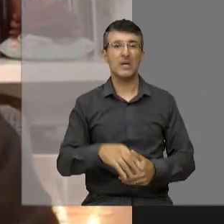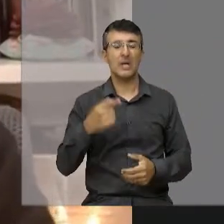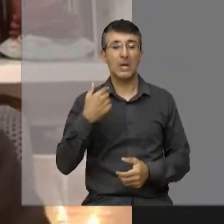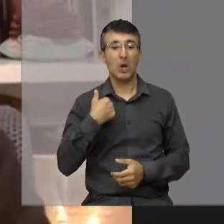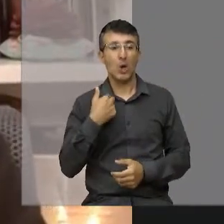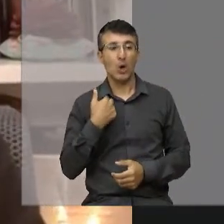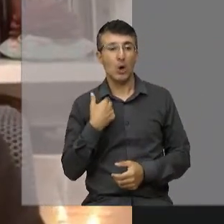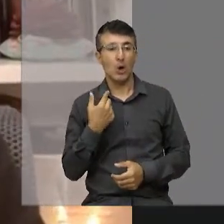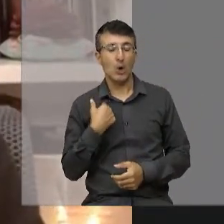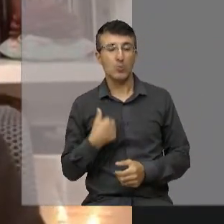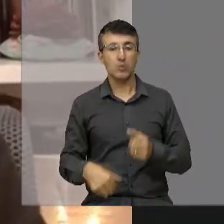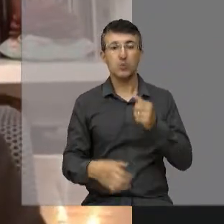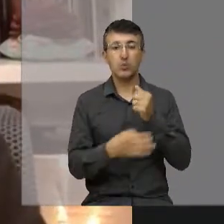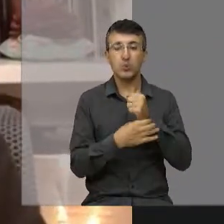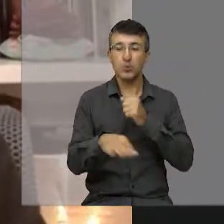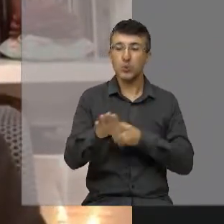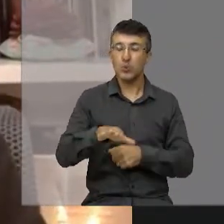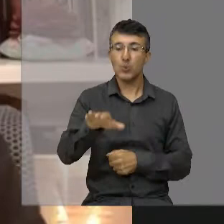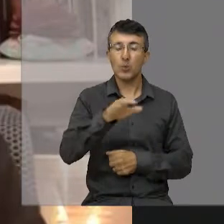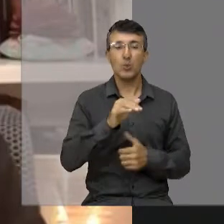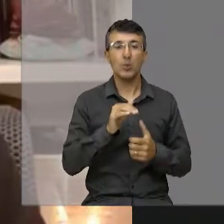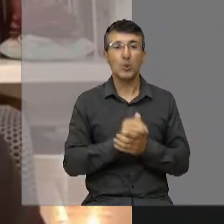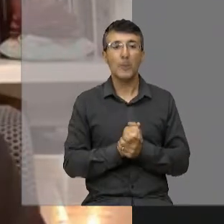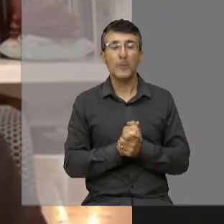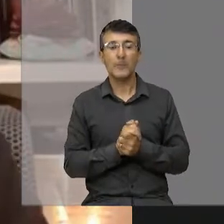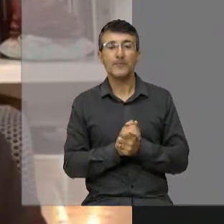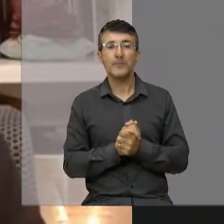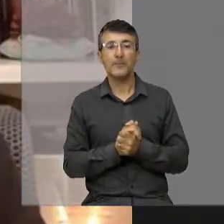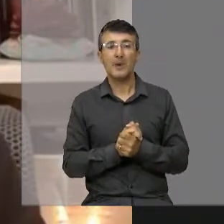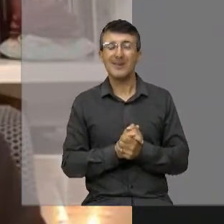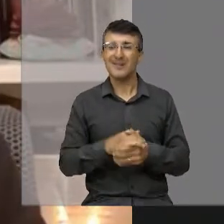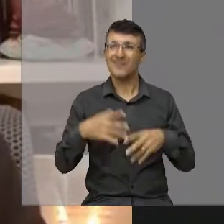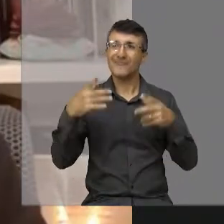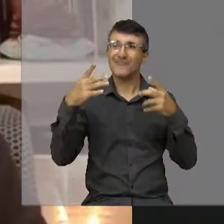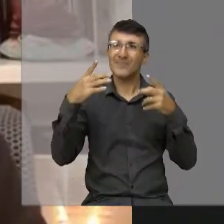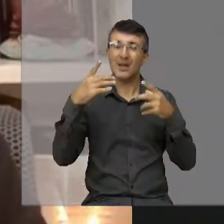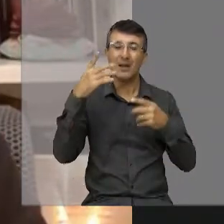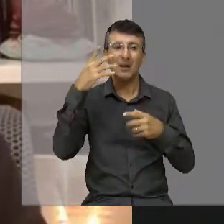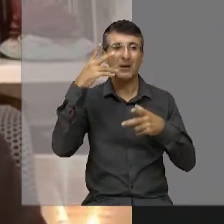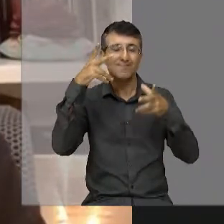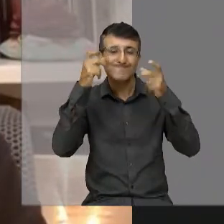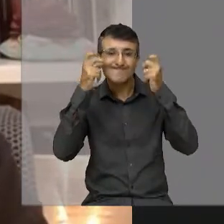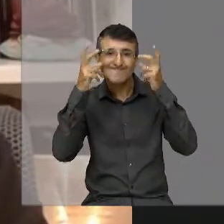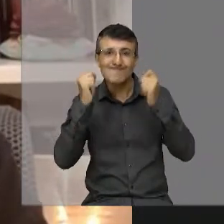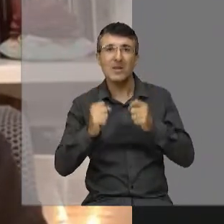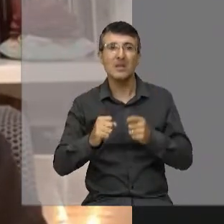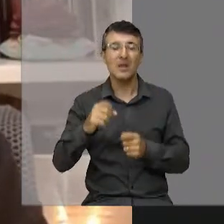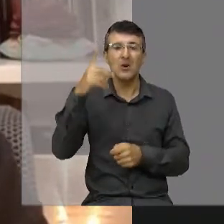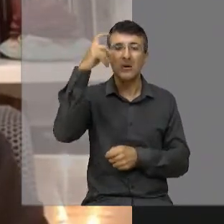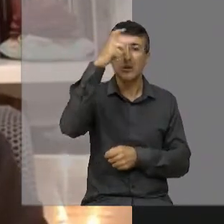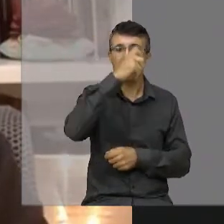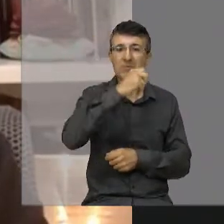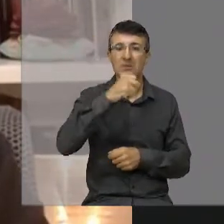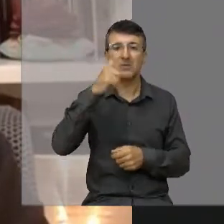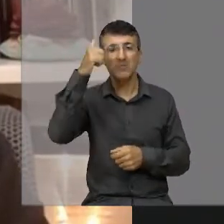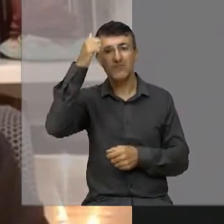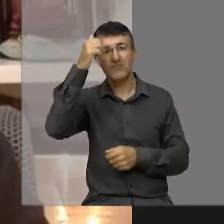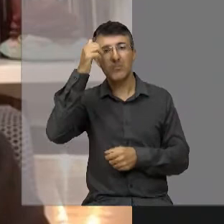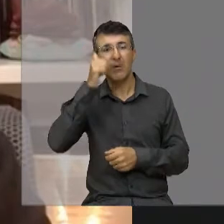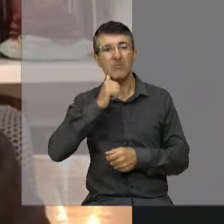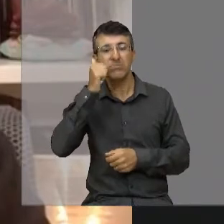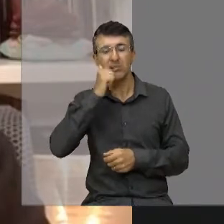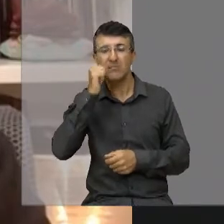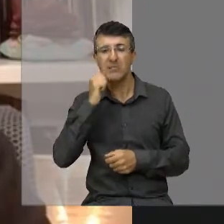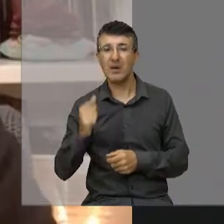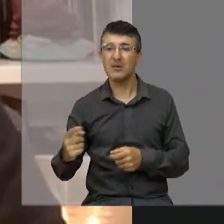pandemia uma grande dificuldade das mulheres chegarem até nós, né? A gente vê que elas têm medo, elas não sabem